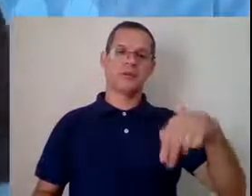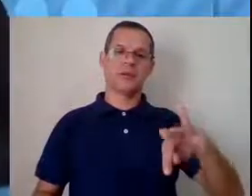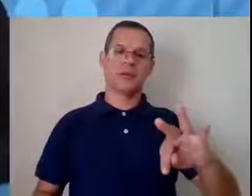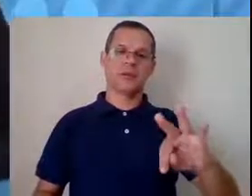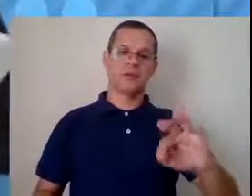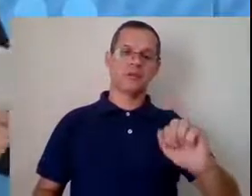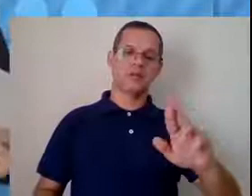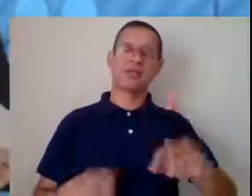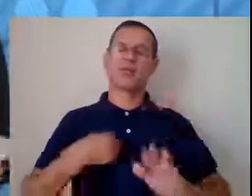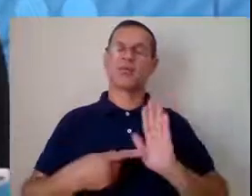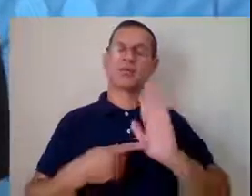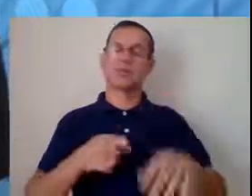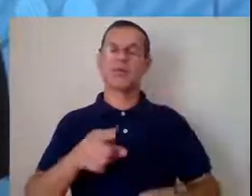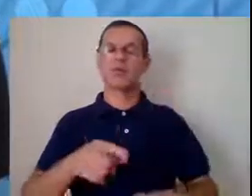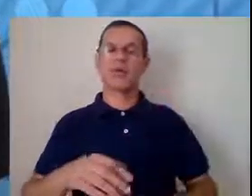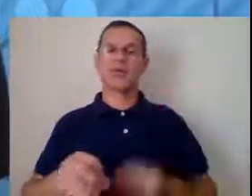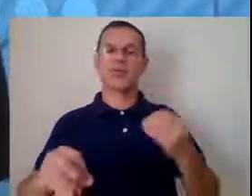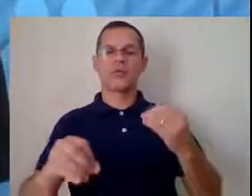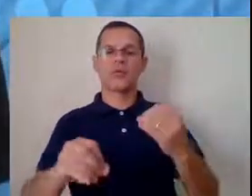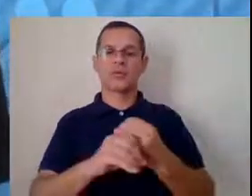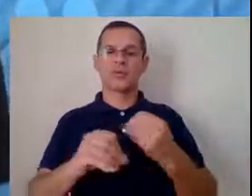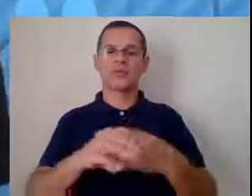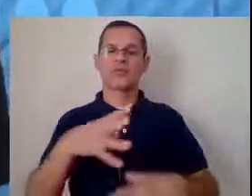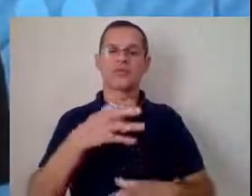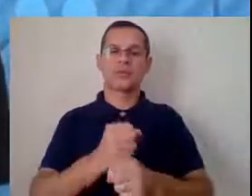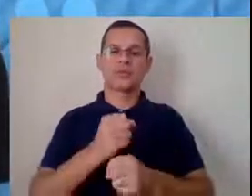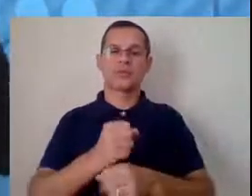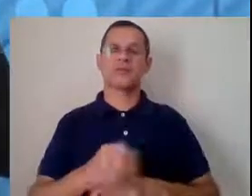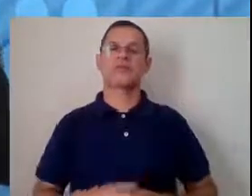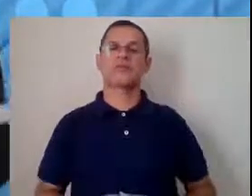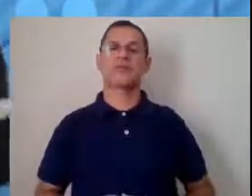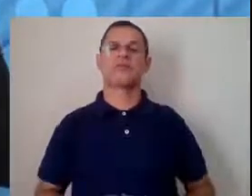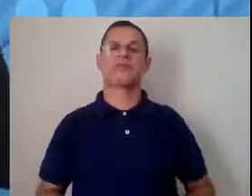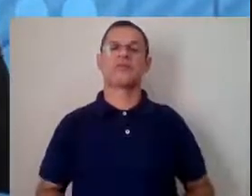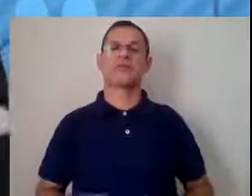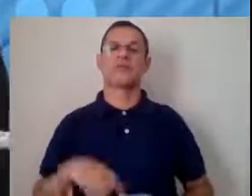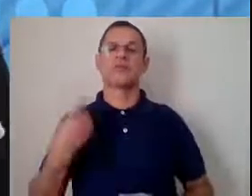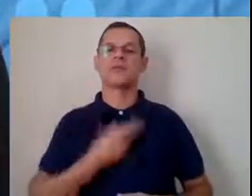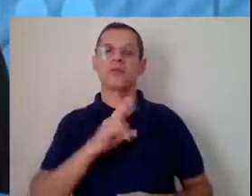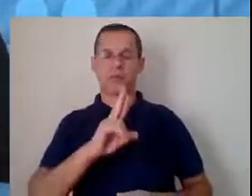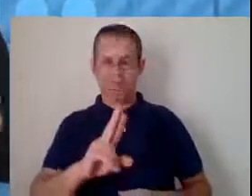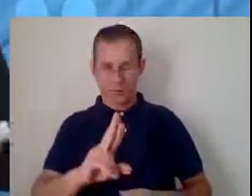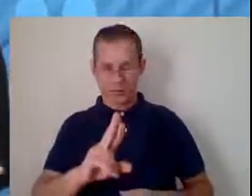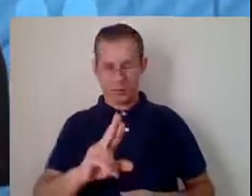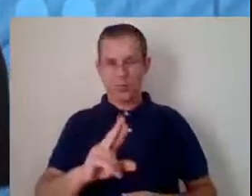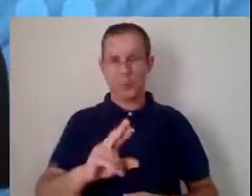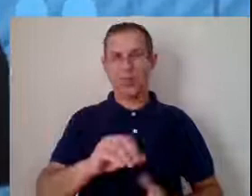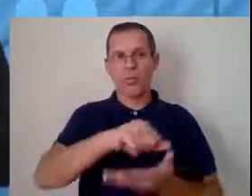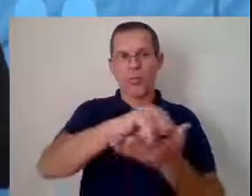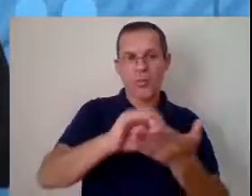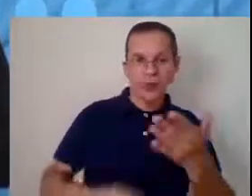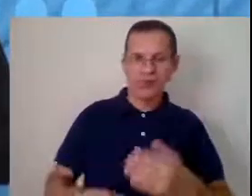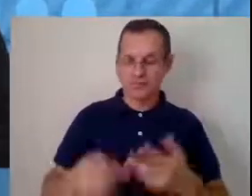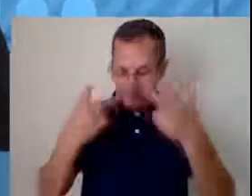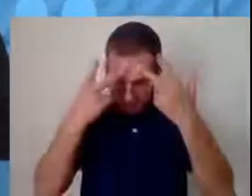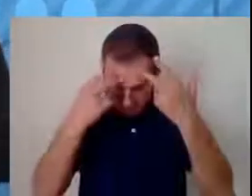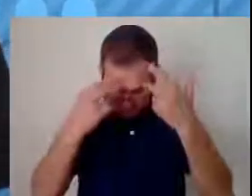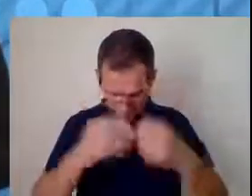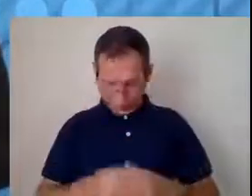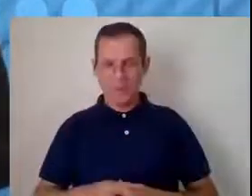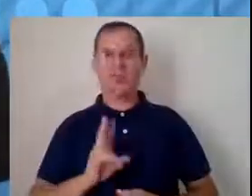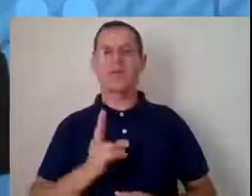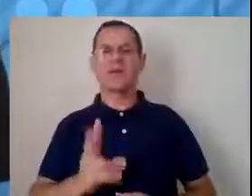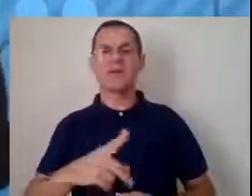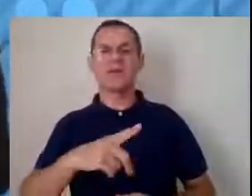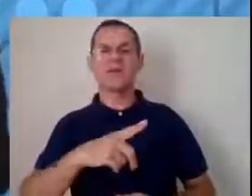vocês aí algumas das operações possíveis, né? E vamos resolver um exercício que é comum,